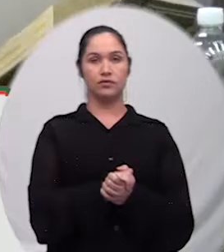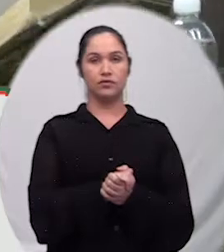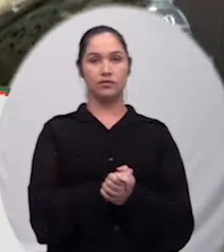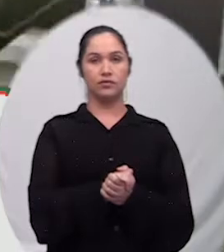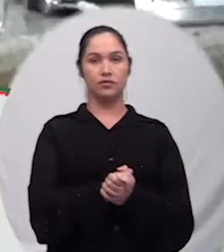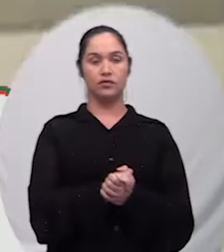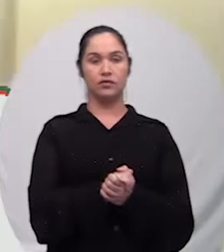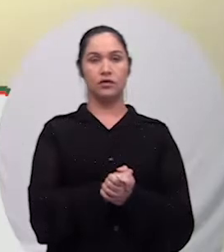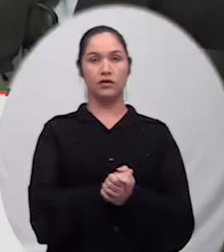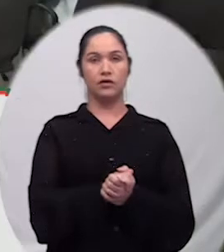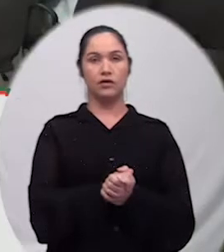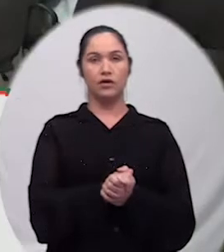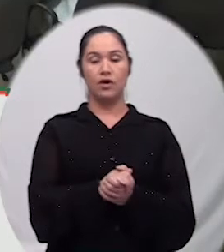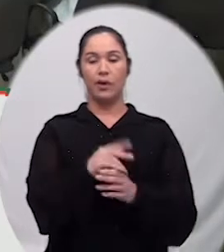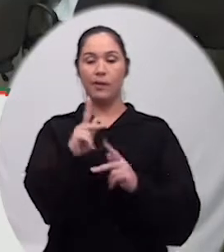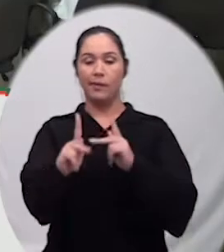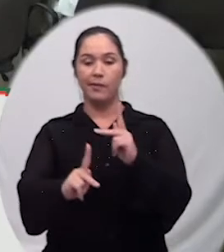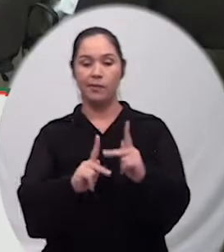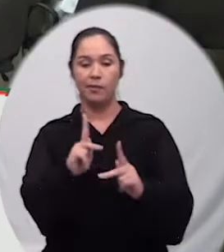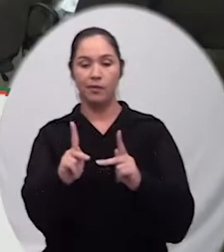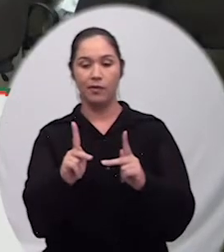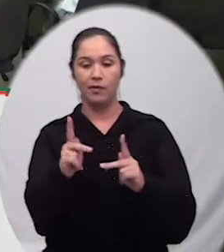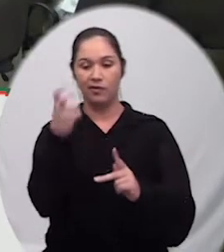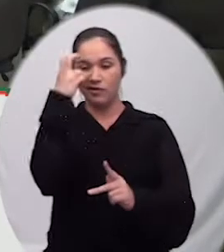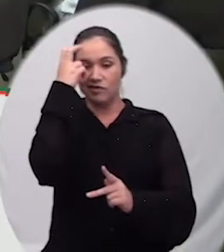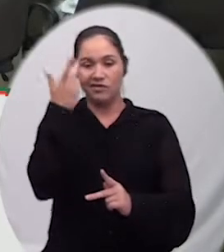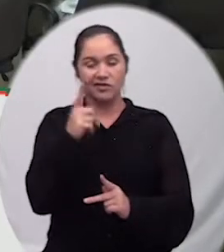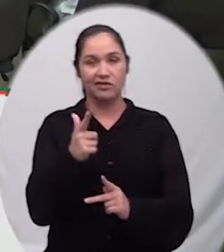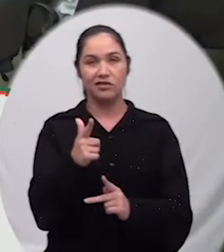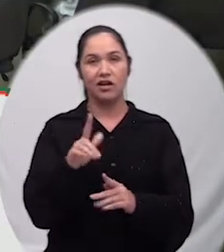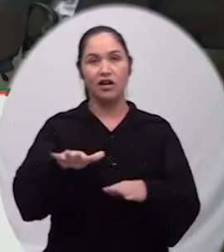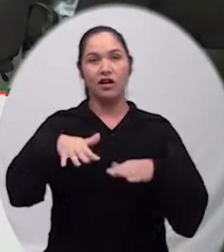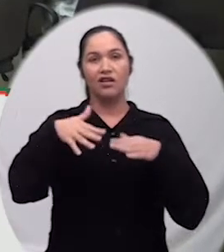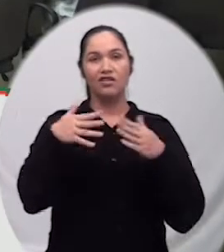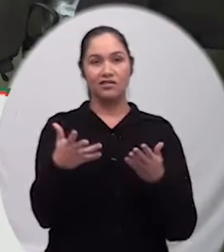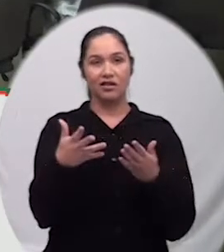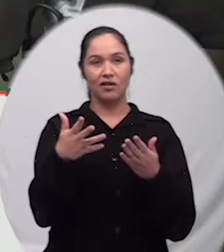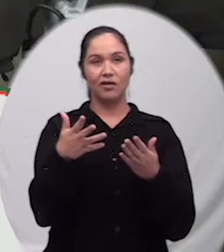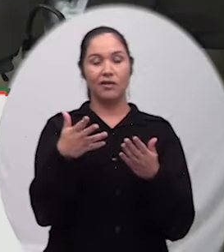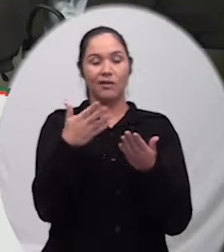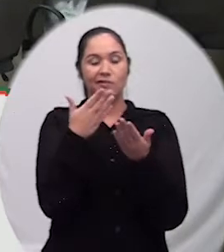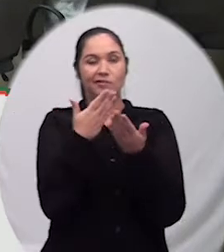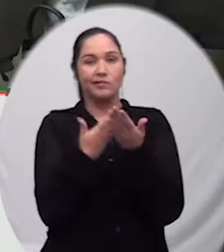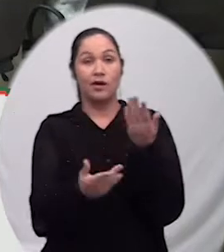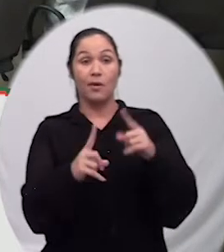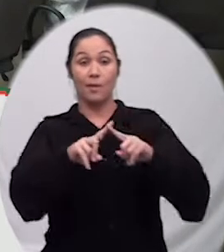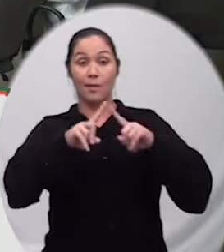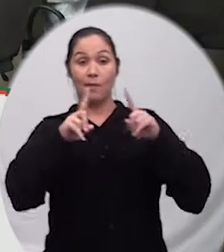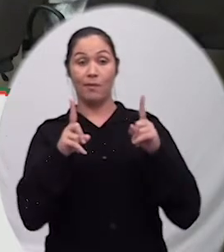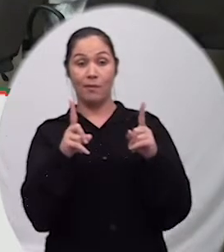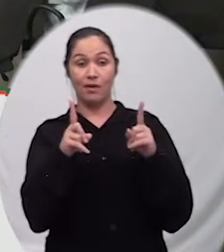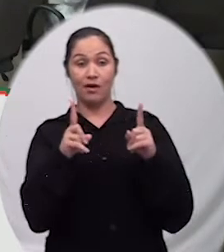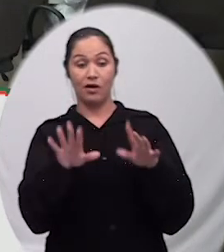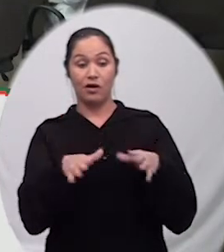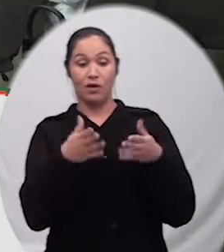sábia direção, cai o povo, mas na multidão de conselheiros há segurança.